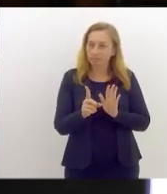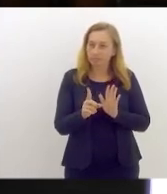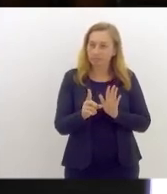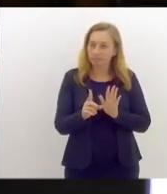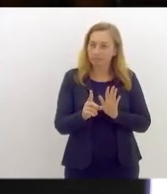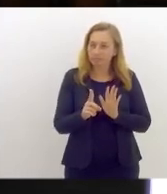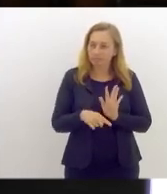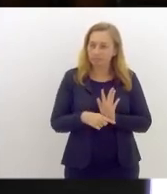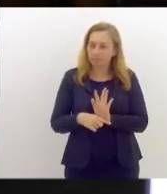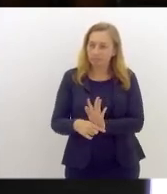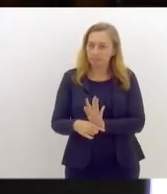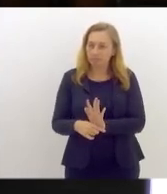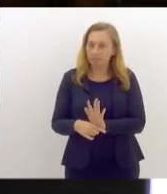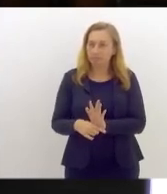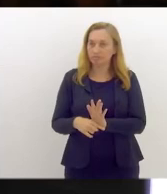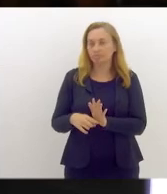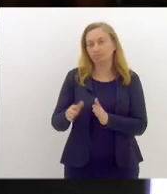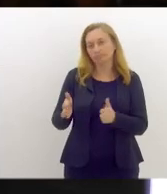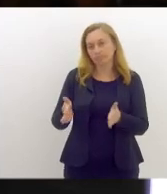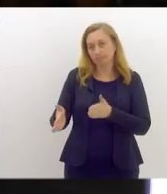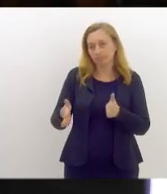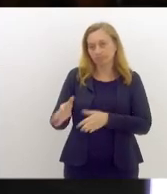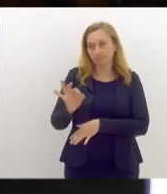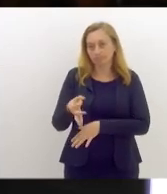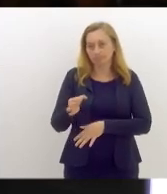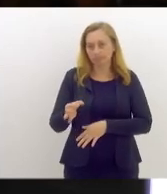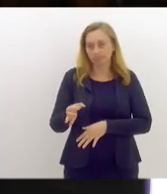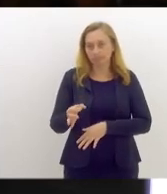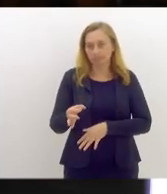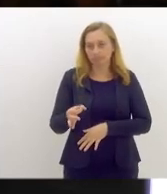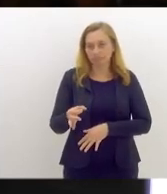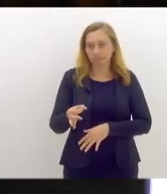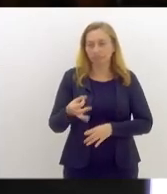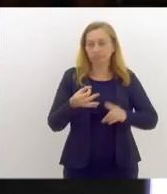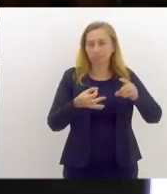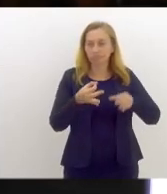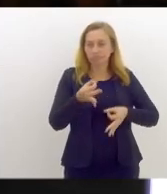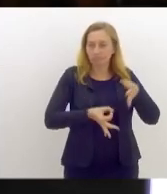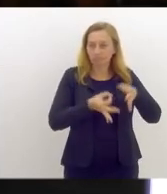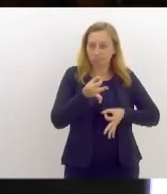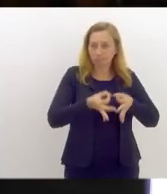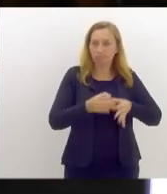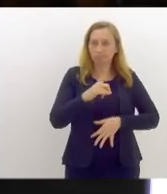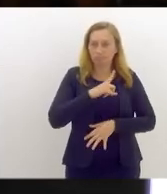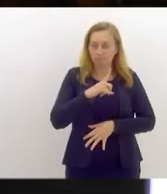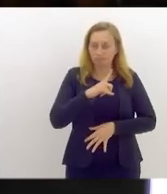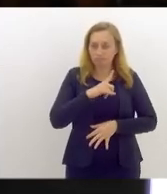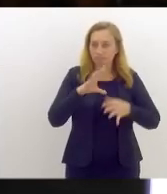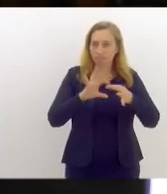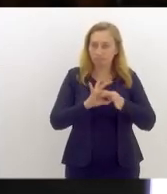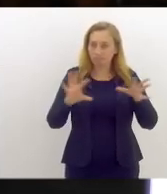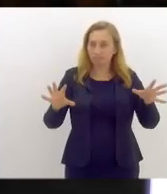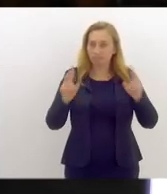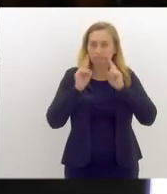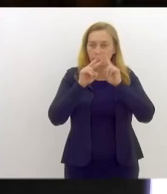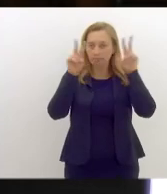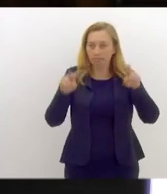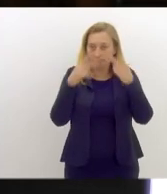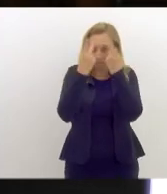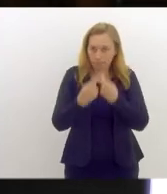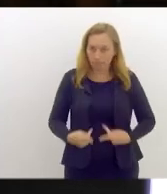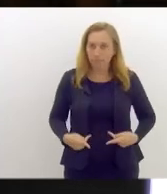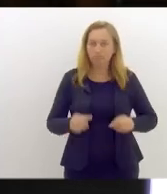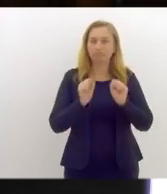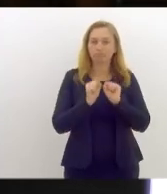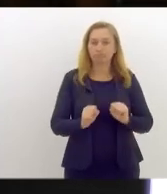fins na a situação específica o magistrado tem autoridade e deve ter uma visão humana para